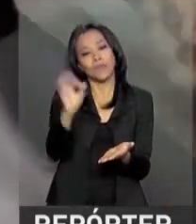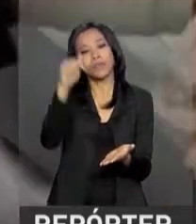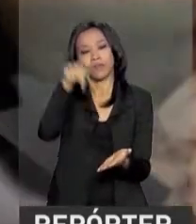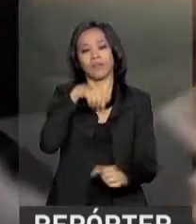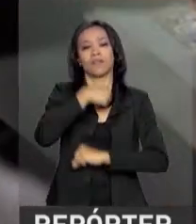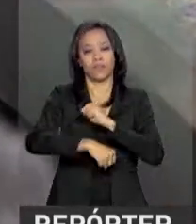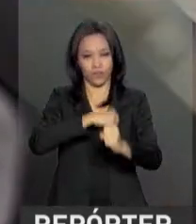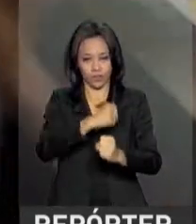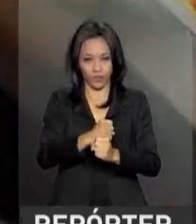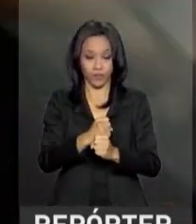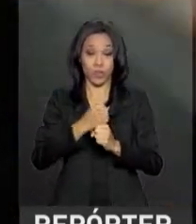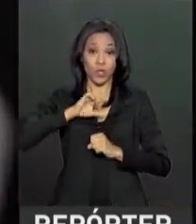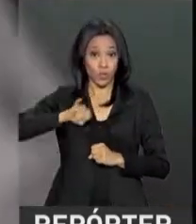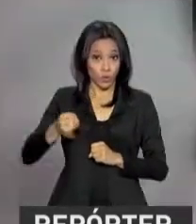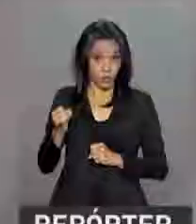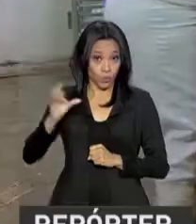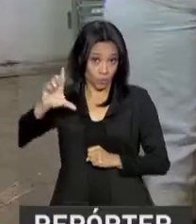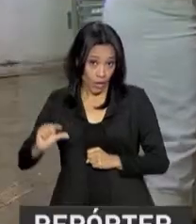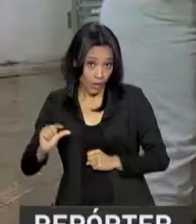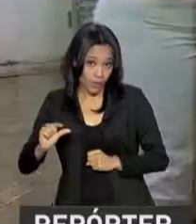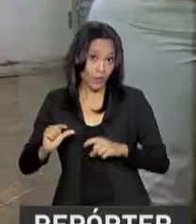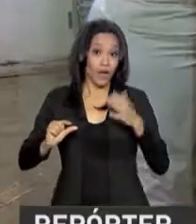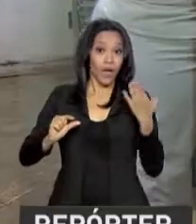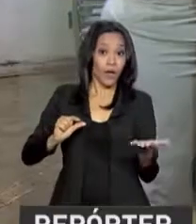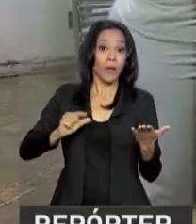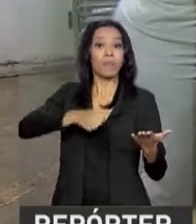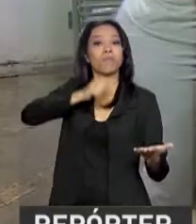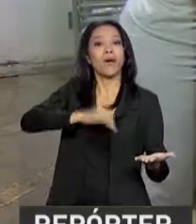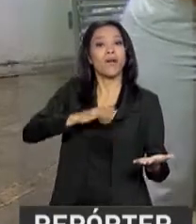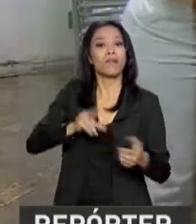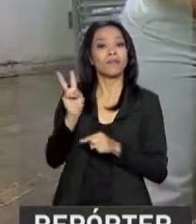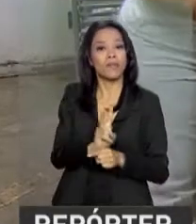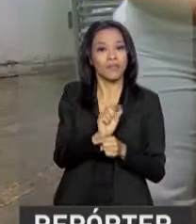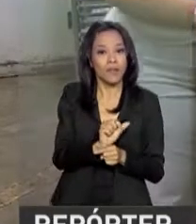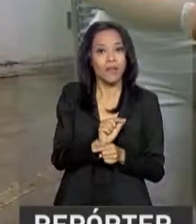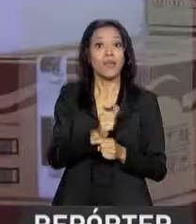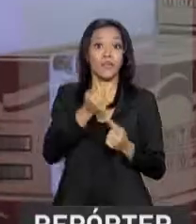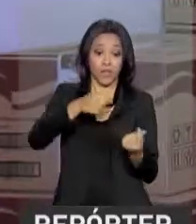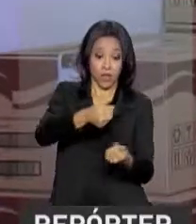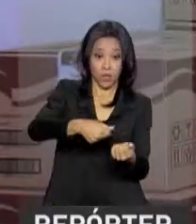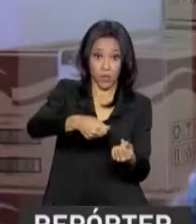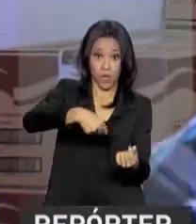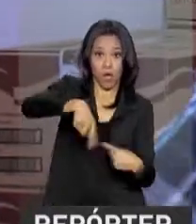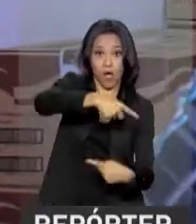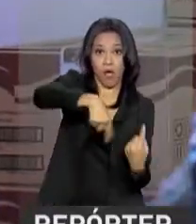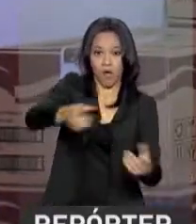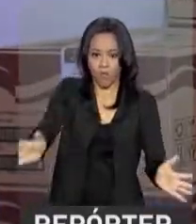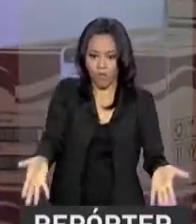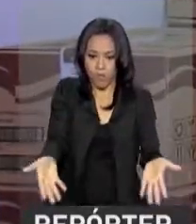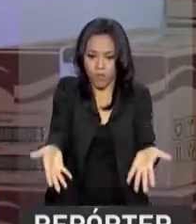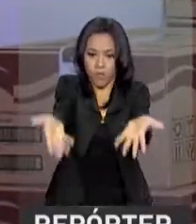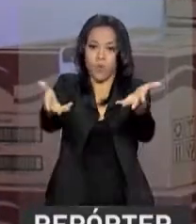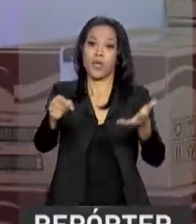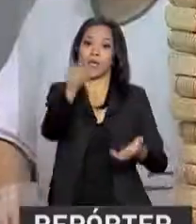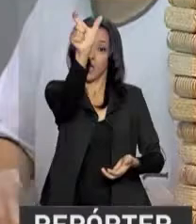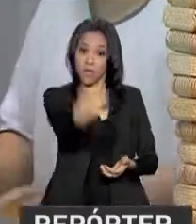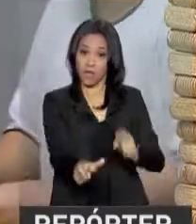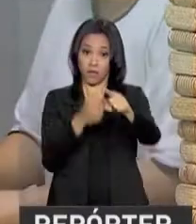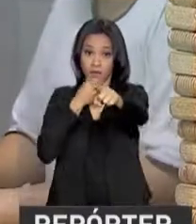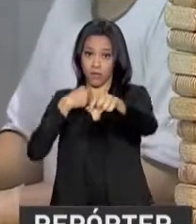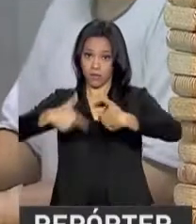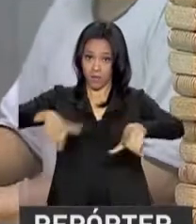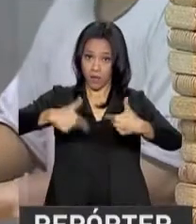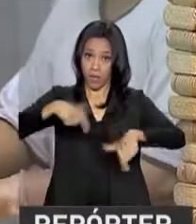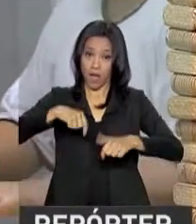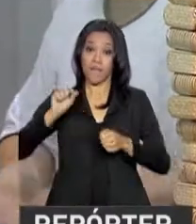ano. Juros baixos, crédito mais barato, economia aquecida. Para esse empresário que produz doces,